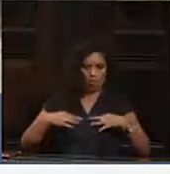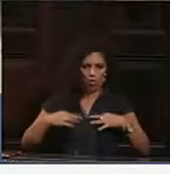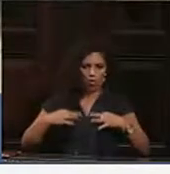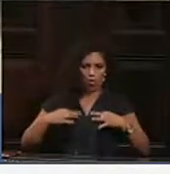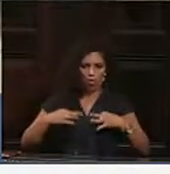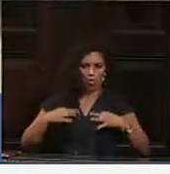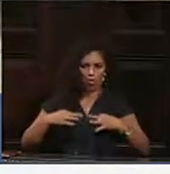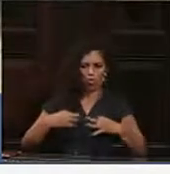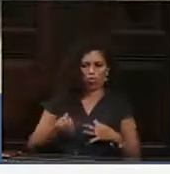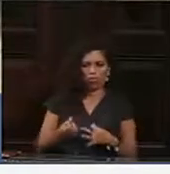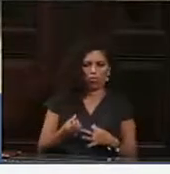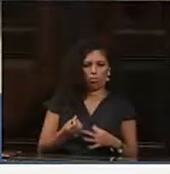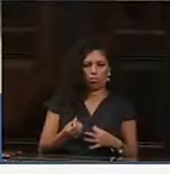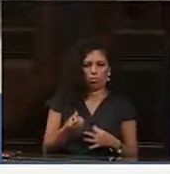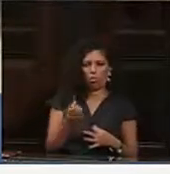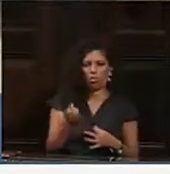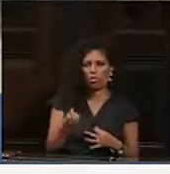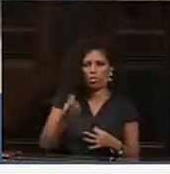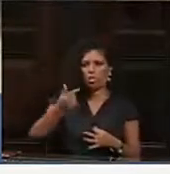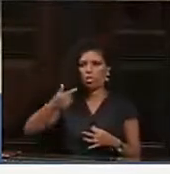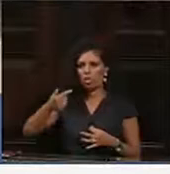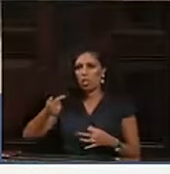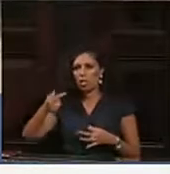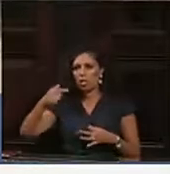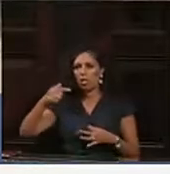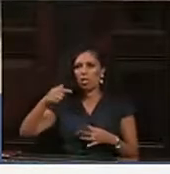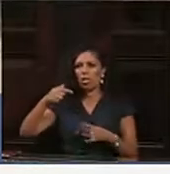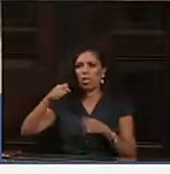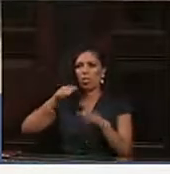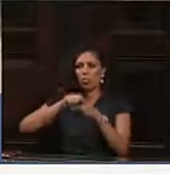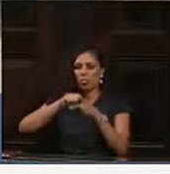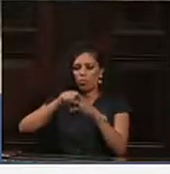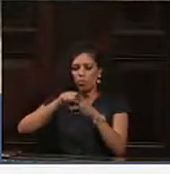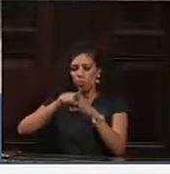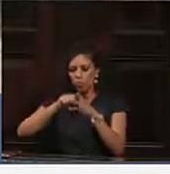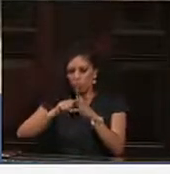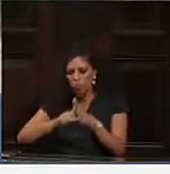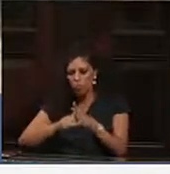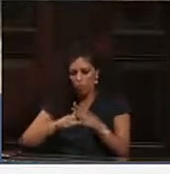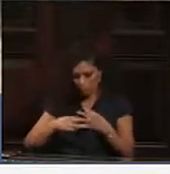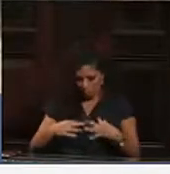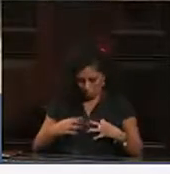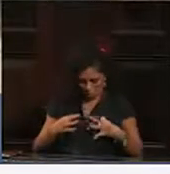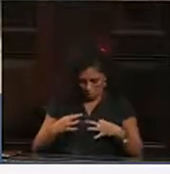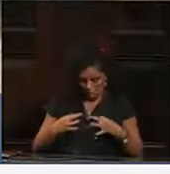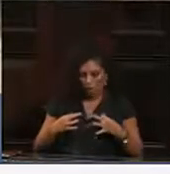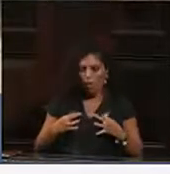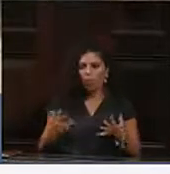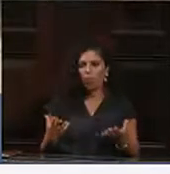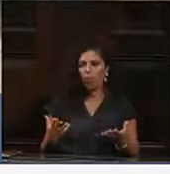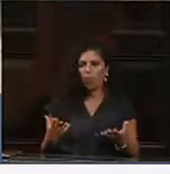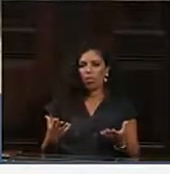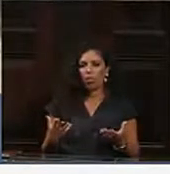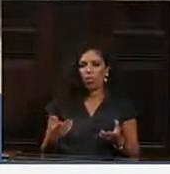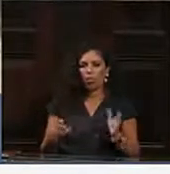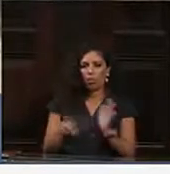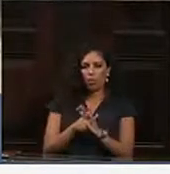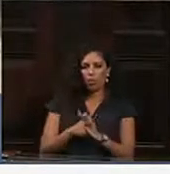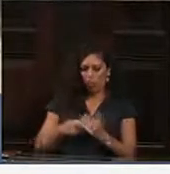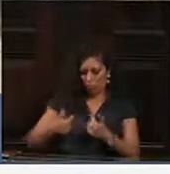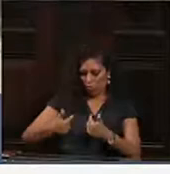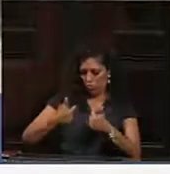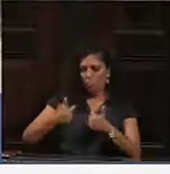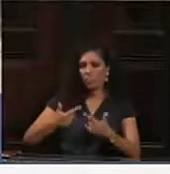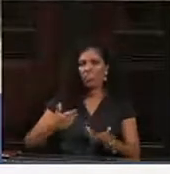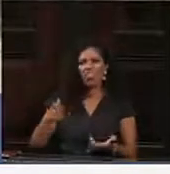há 6-7 meses. Pô. Isso aí. 6-7 meses. Verdade. E ninguém olha para isso. Chega a ser desumano,